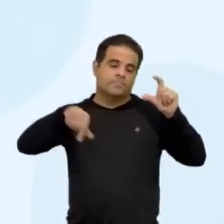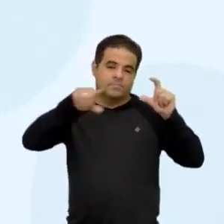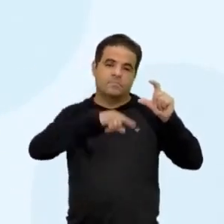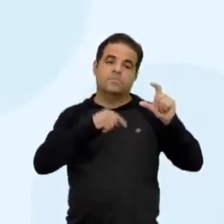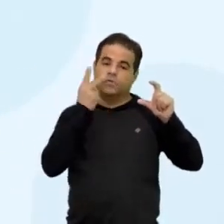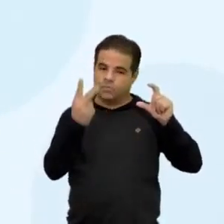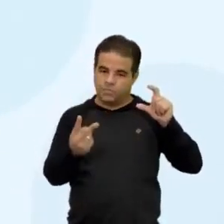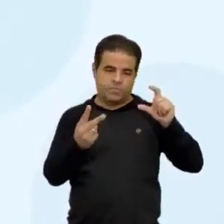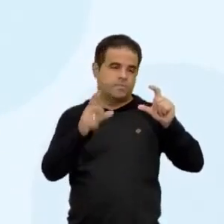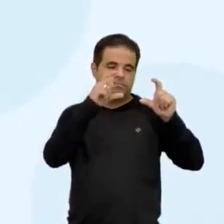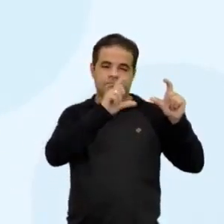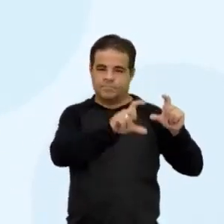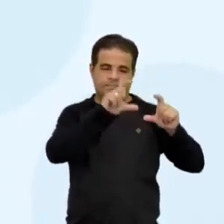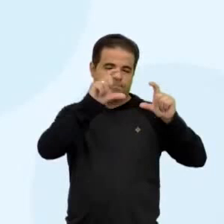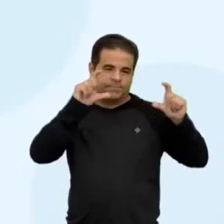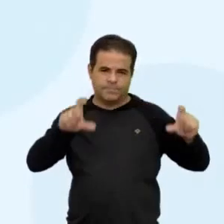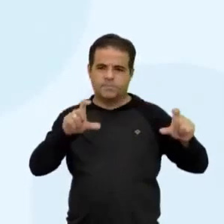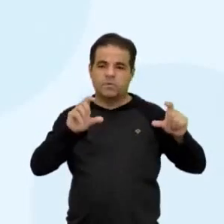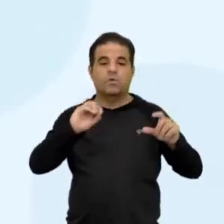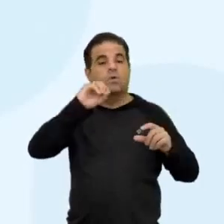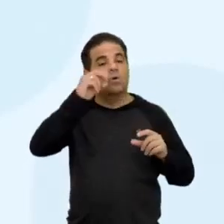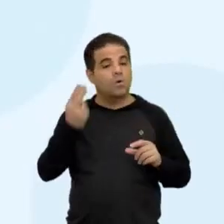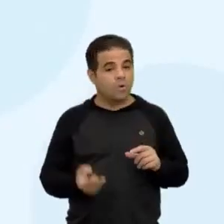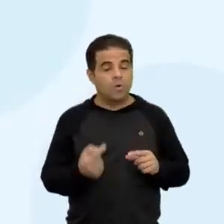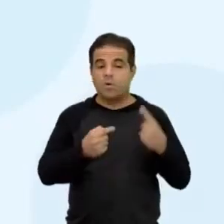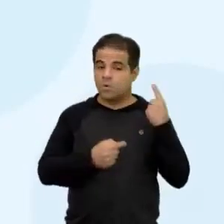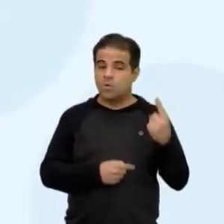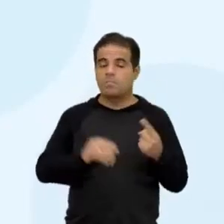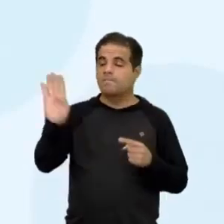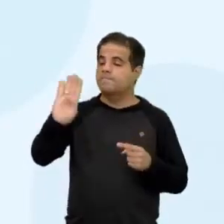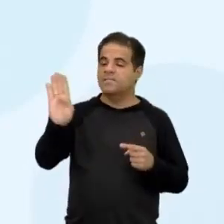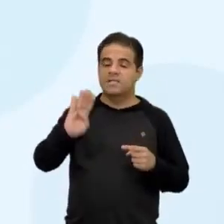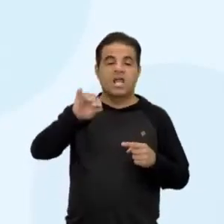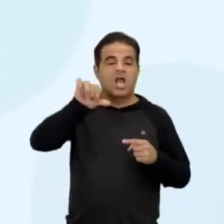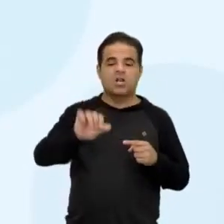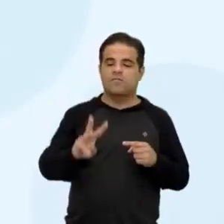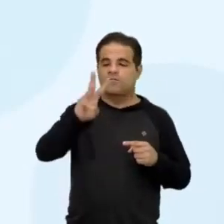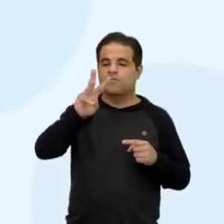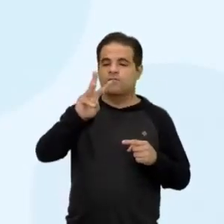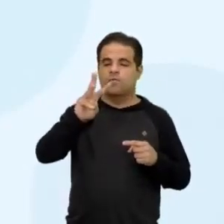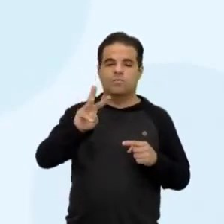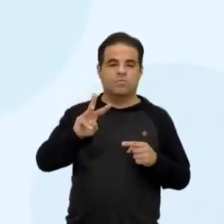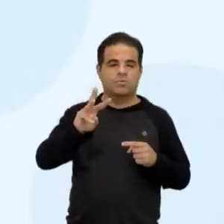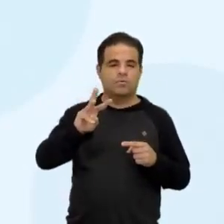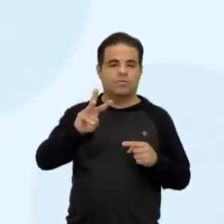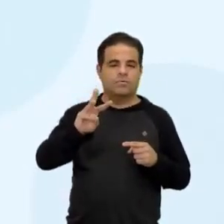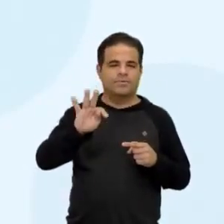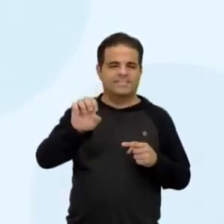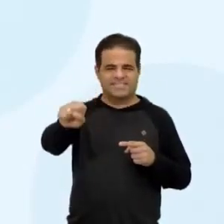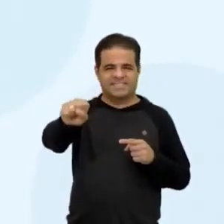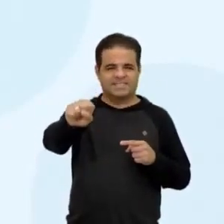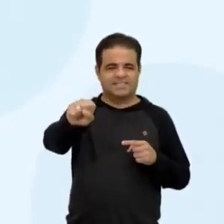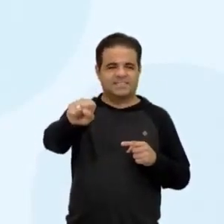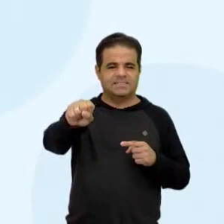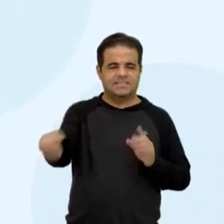2 pilhas ou uma bateria 9 volts, tá? Eu vou colocar aqui